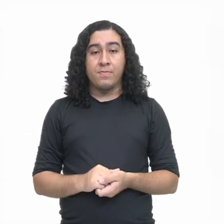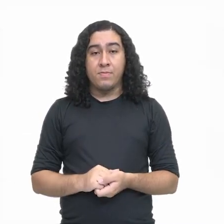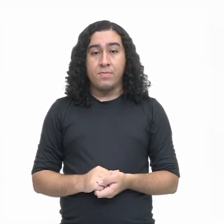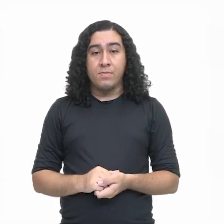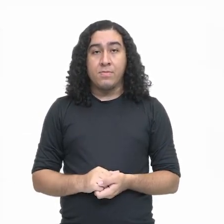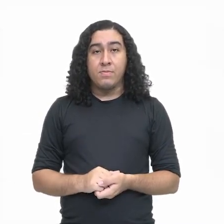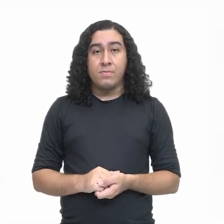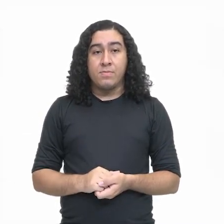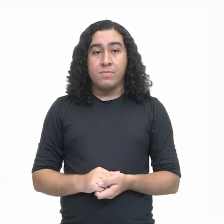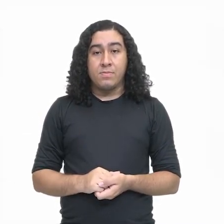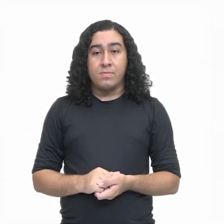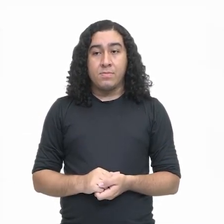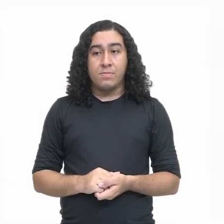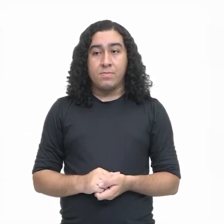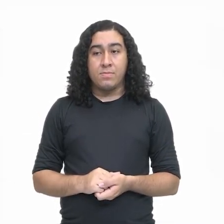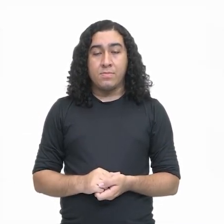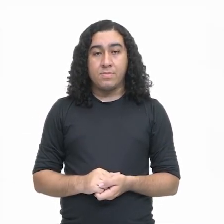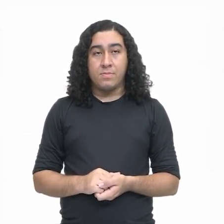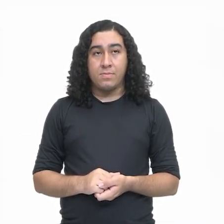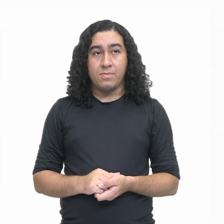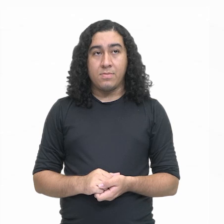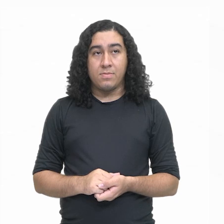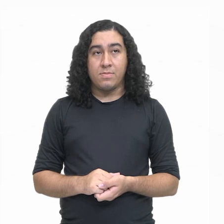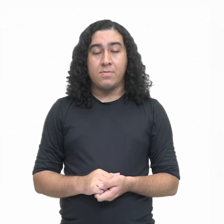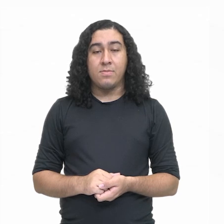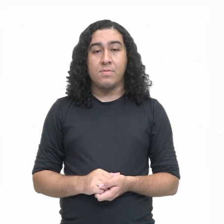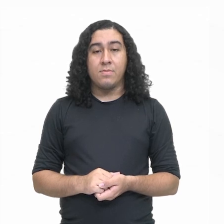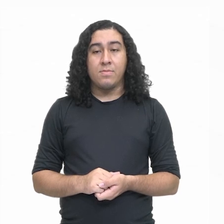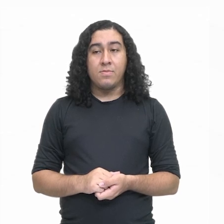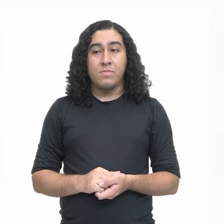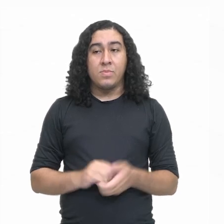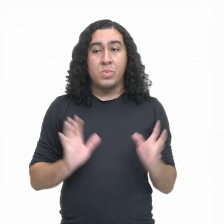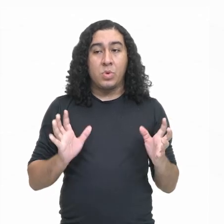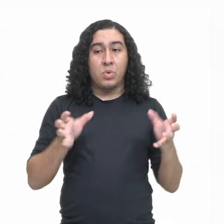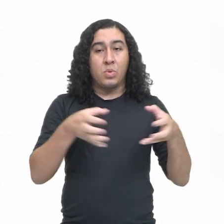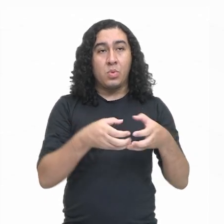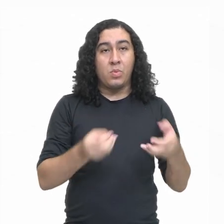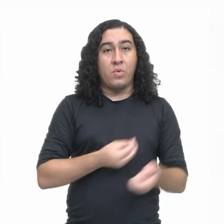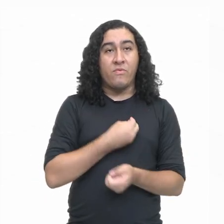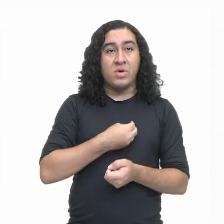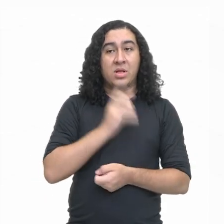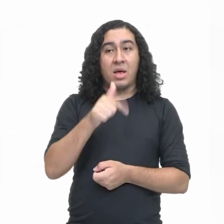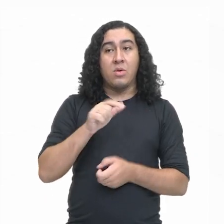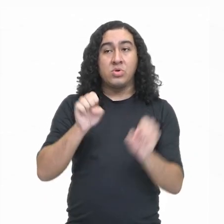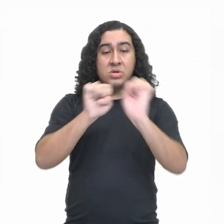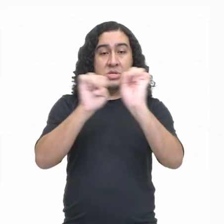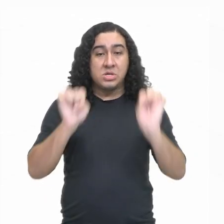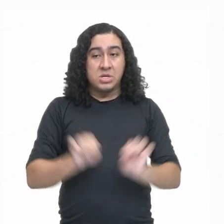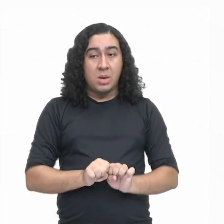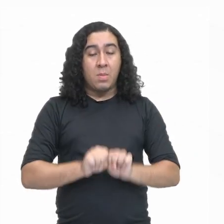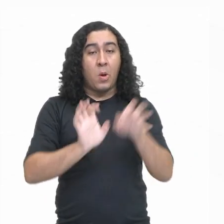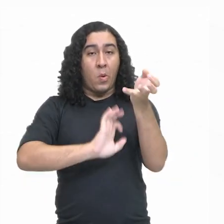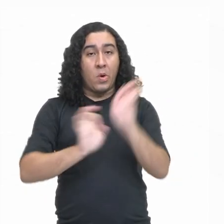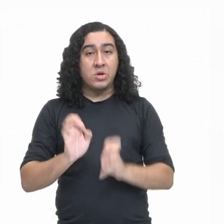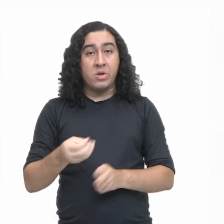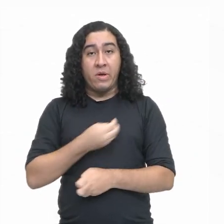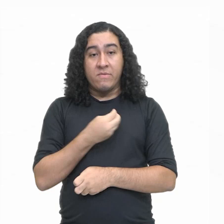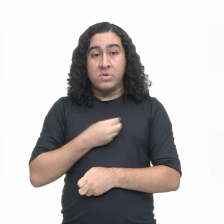temos aí que a classificação dos seres vivos é um sistema que organiza os seres vivos